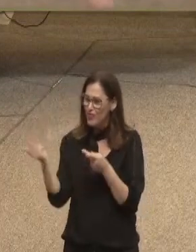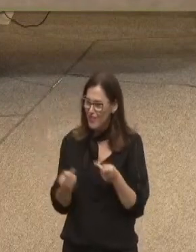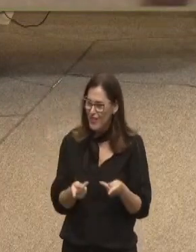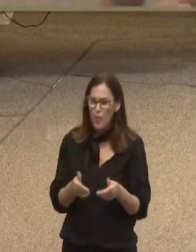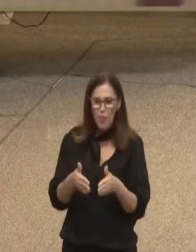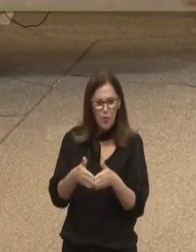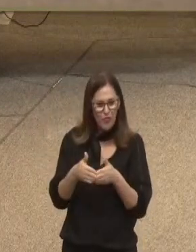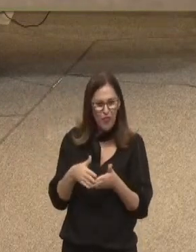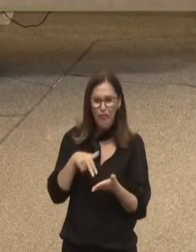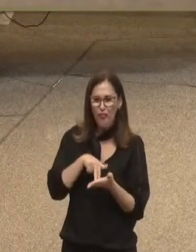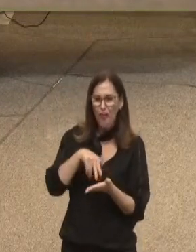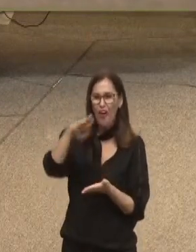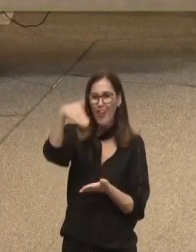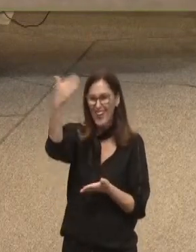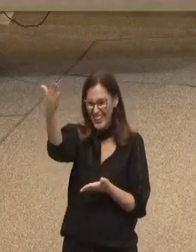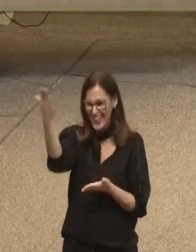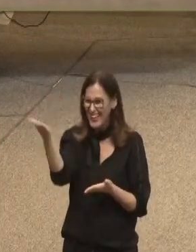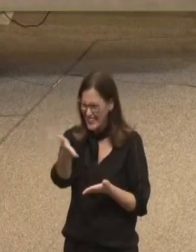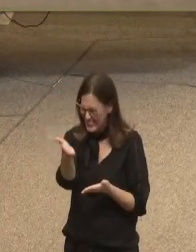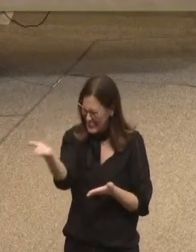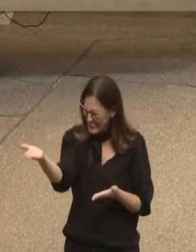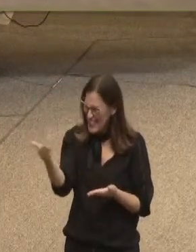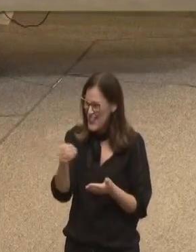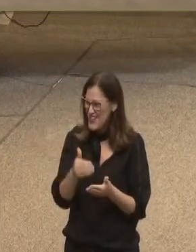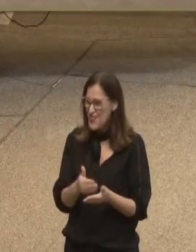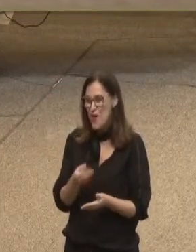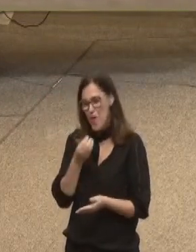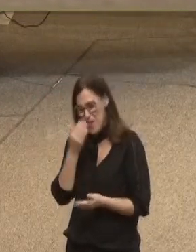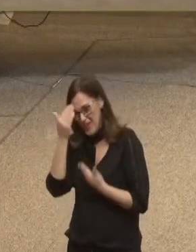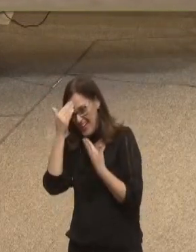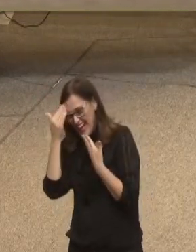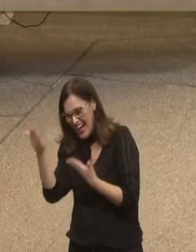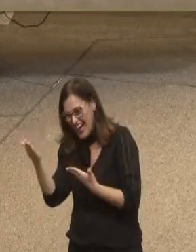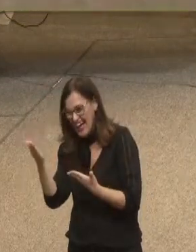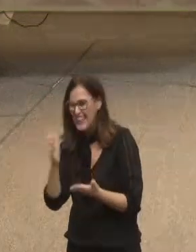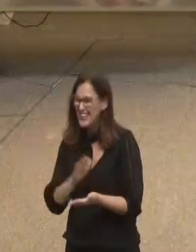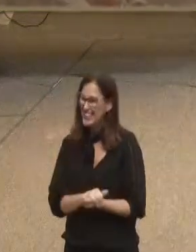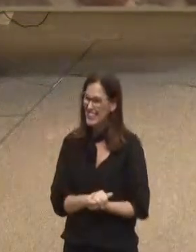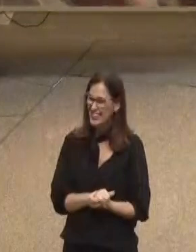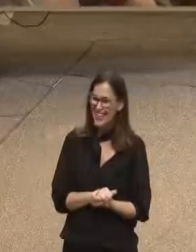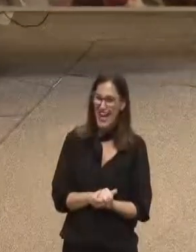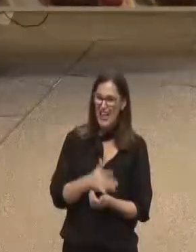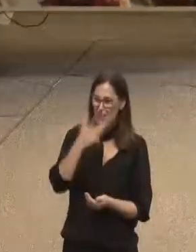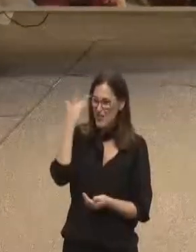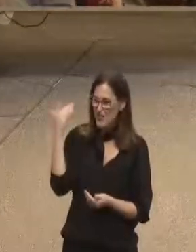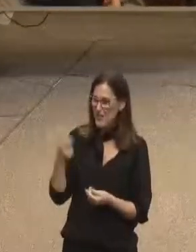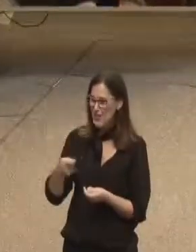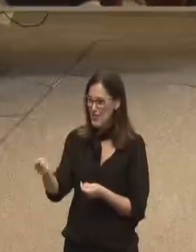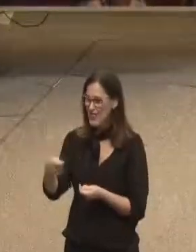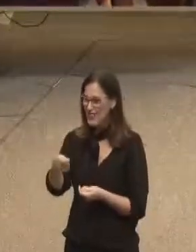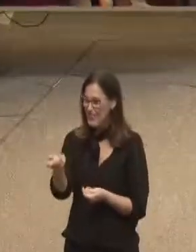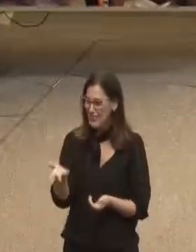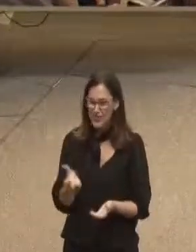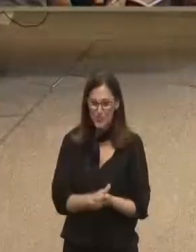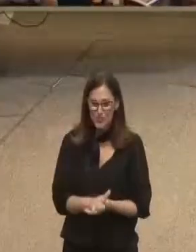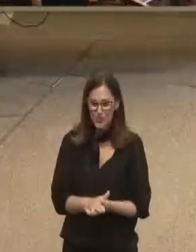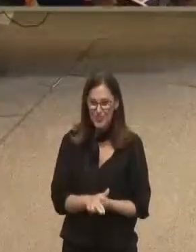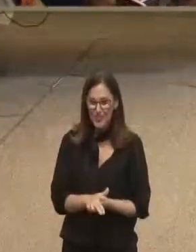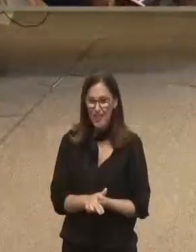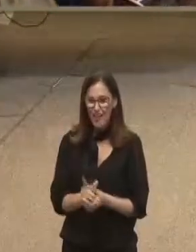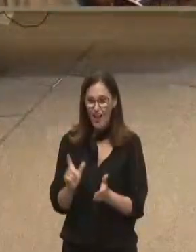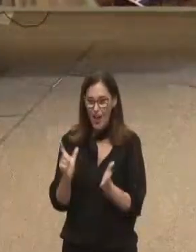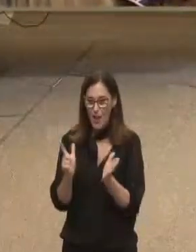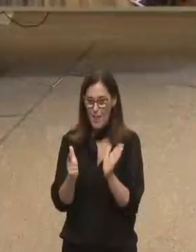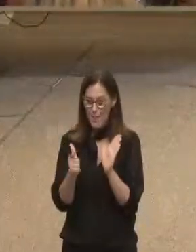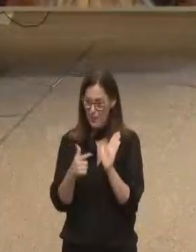Fique de pé na galeria. Aqui, muito bom, muito obrigado. Os nossos introdutores irão entregar para você que é o nosso cartão